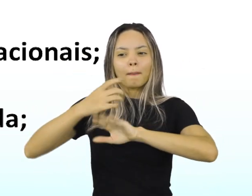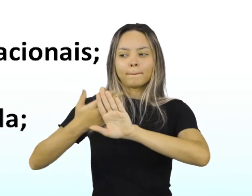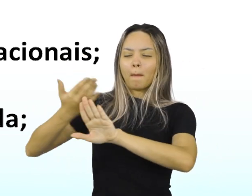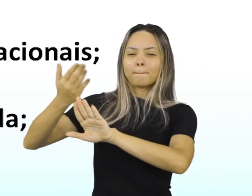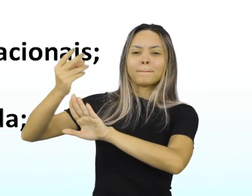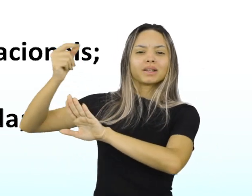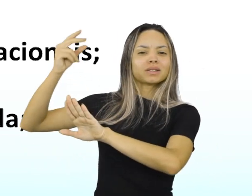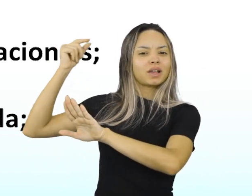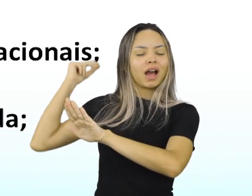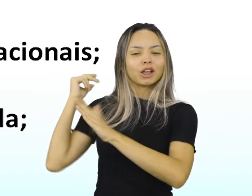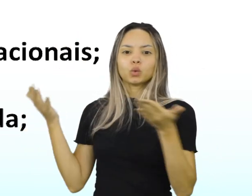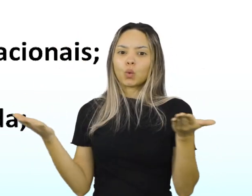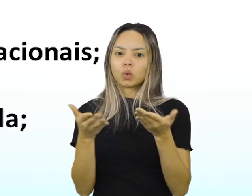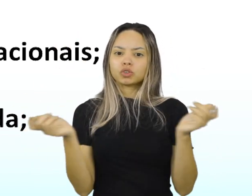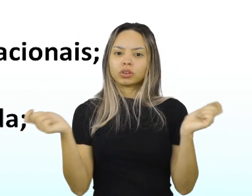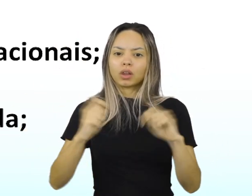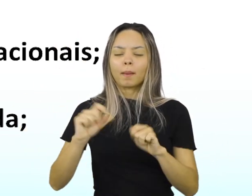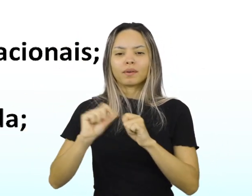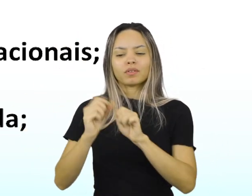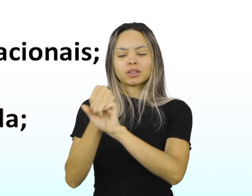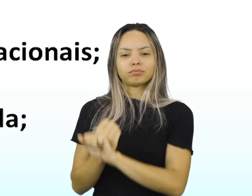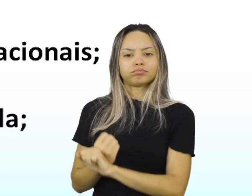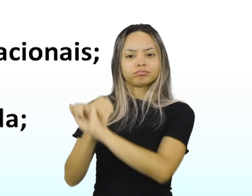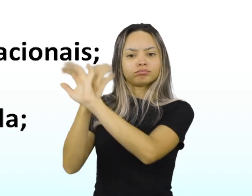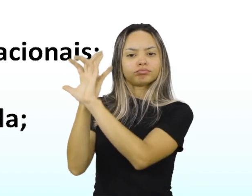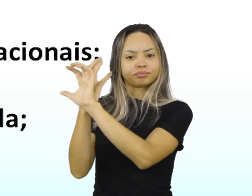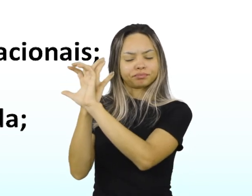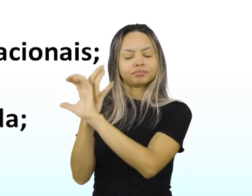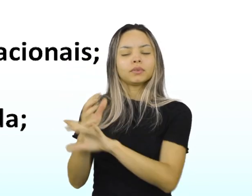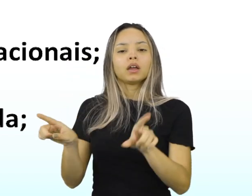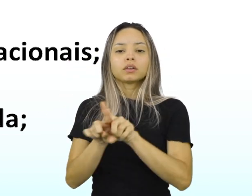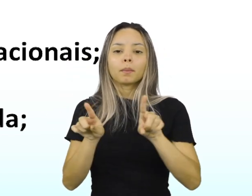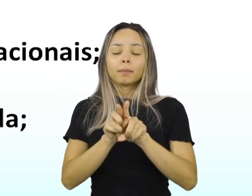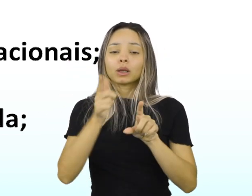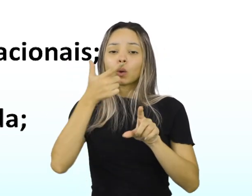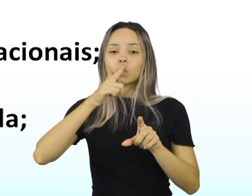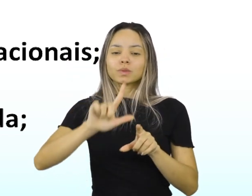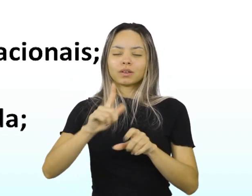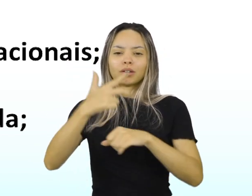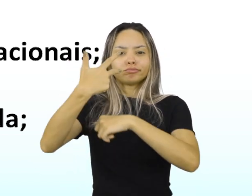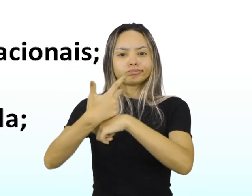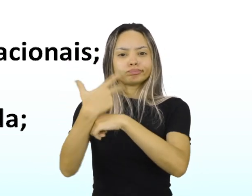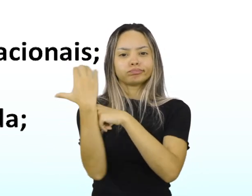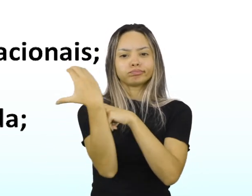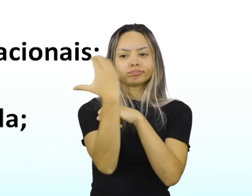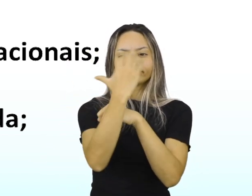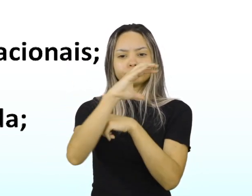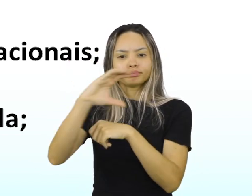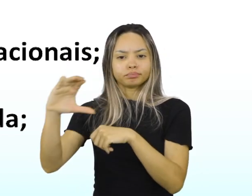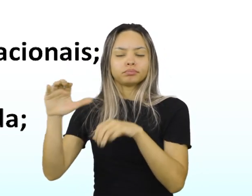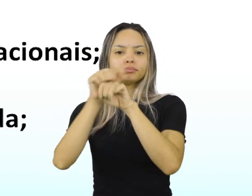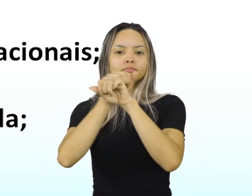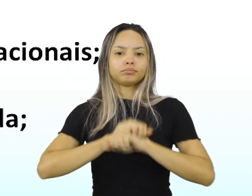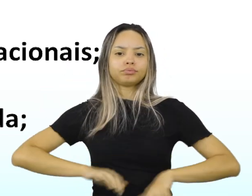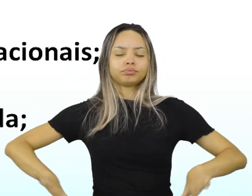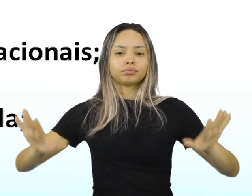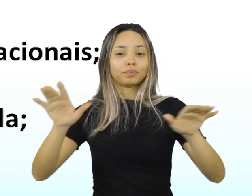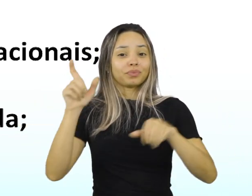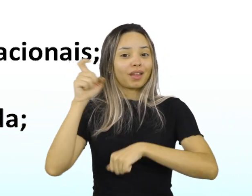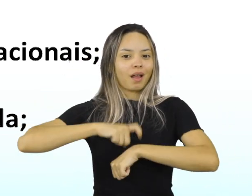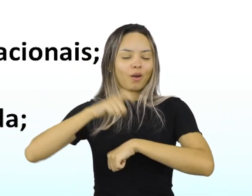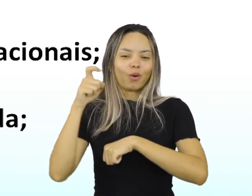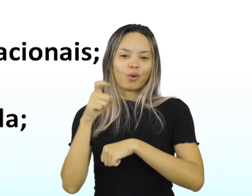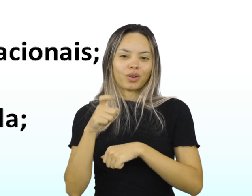né? Hoje com a videochamada você consegue se comunicar, levar informação, notícias exatamente no tempo que ela